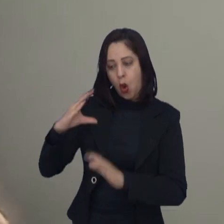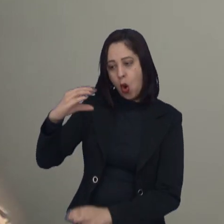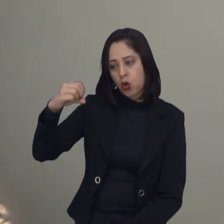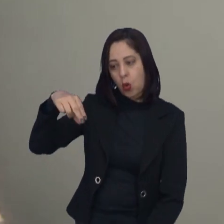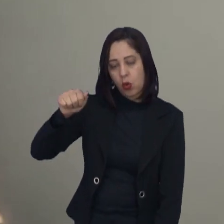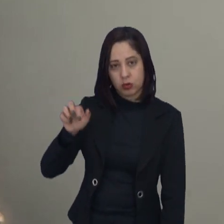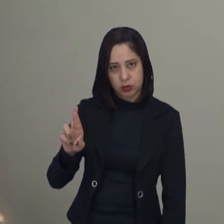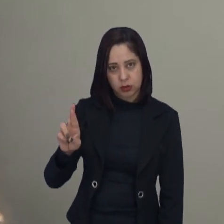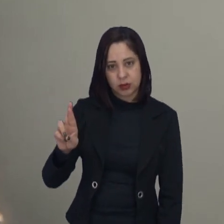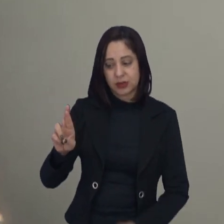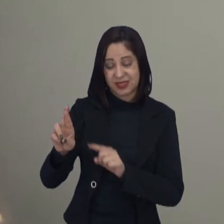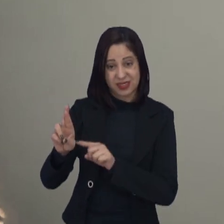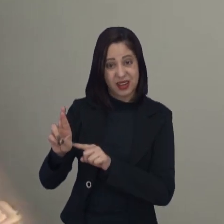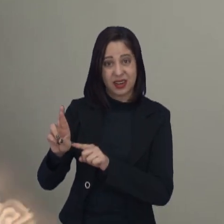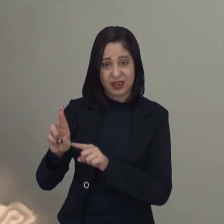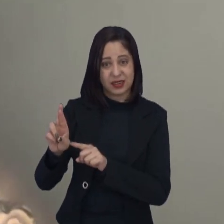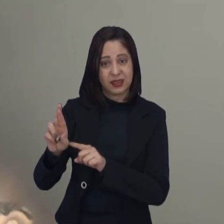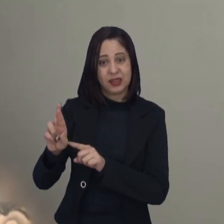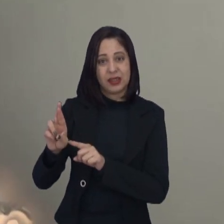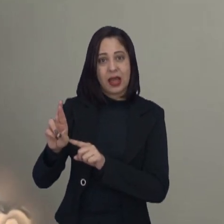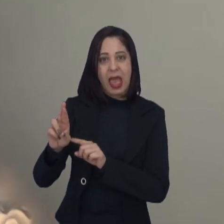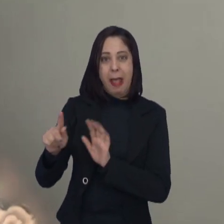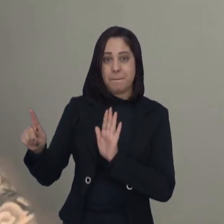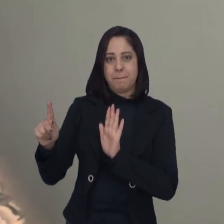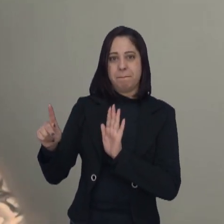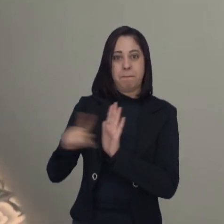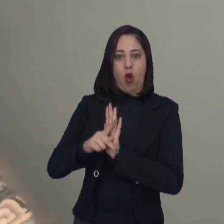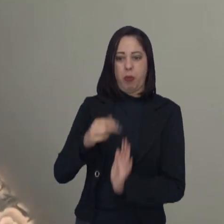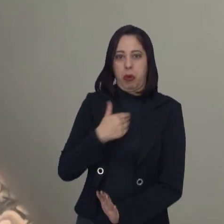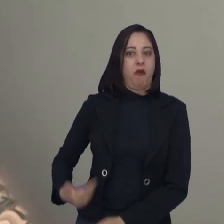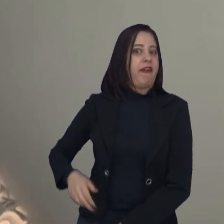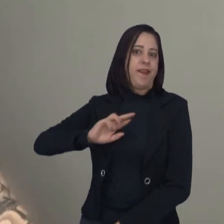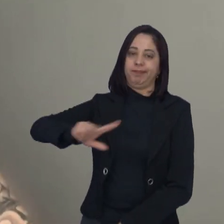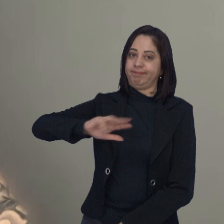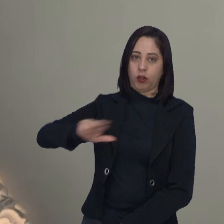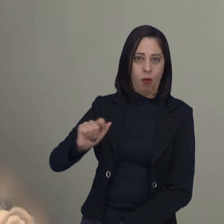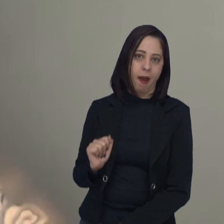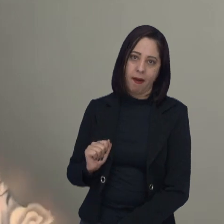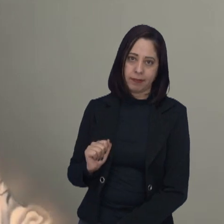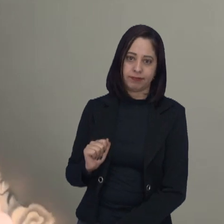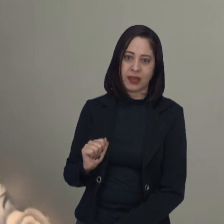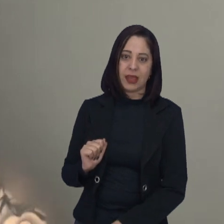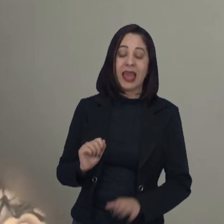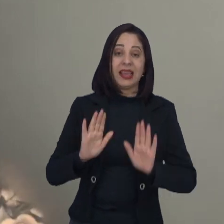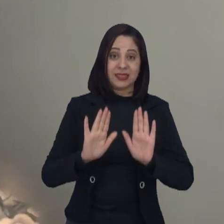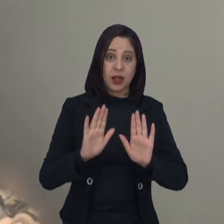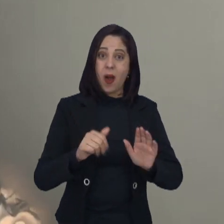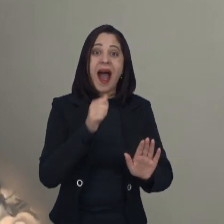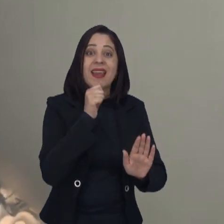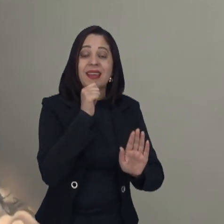igual eu falei, o CONAR ele é um órgão não governamental. Então, a gente não teve ainda uma legislação que discorre sobre